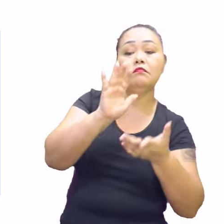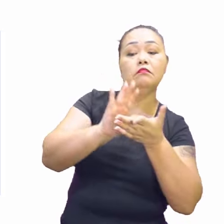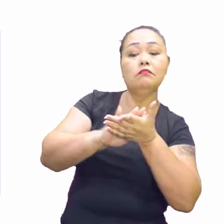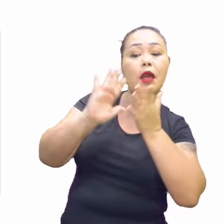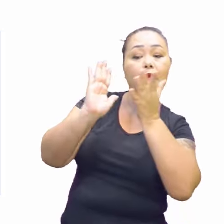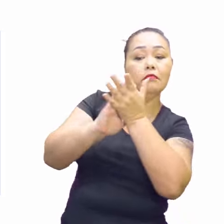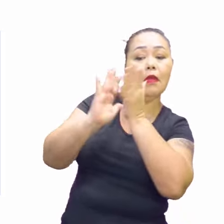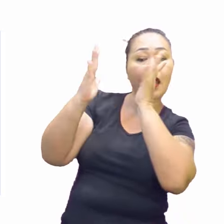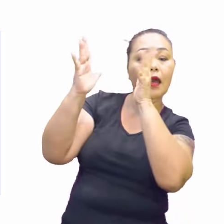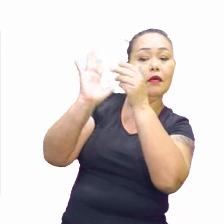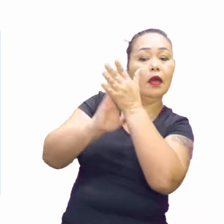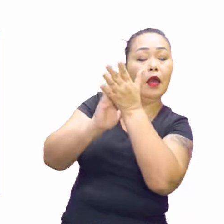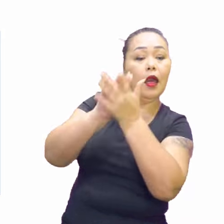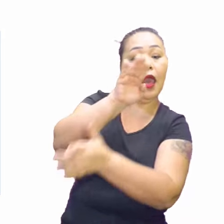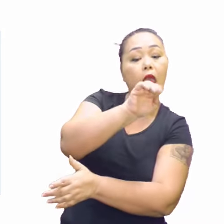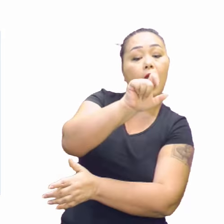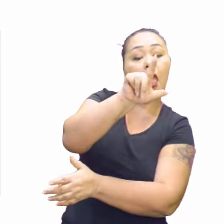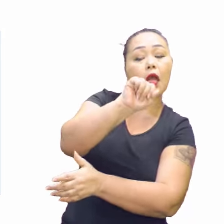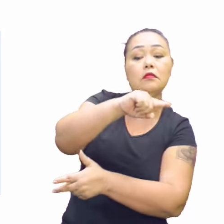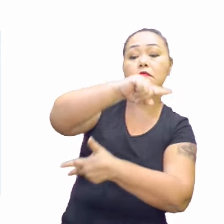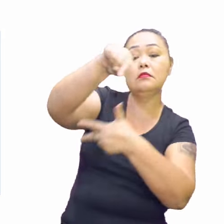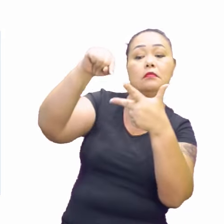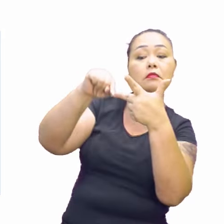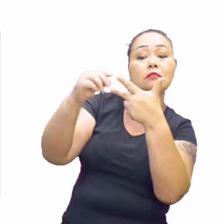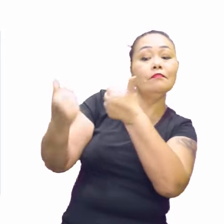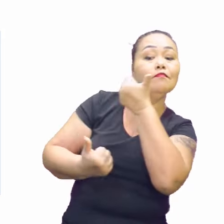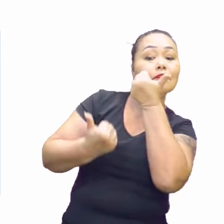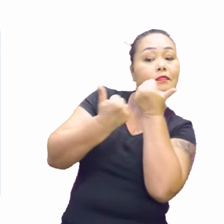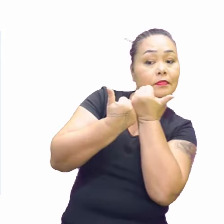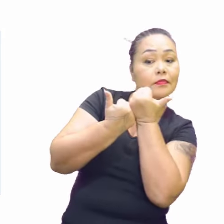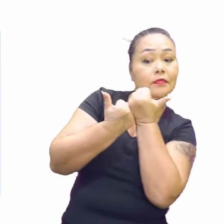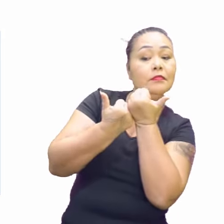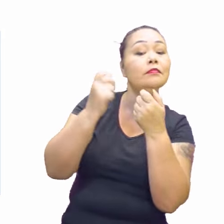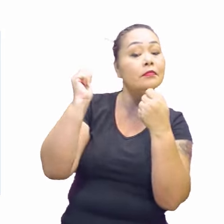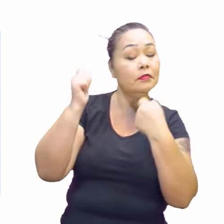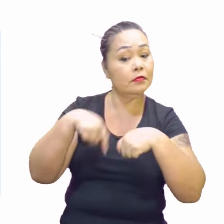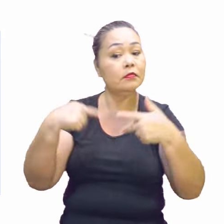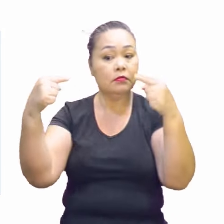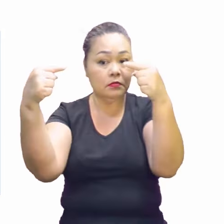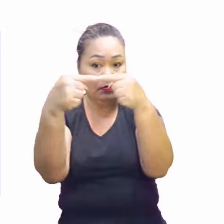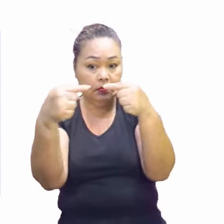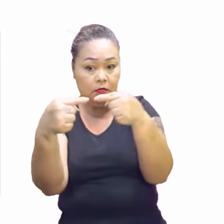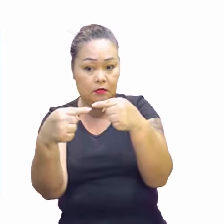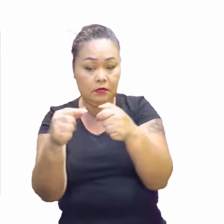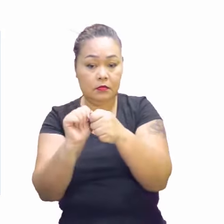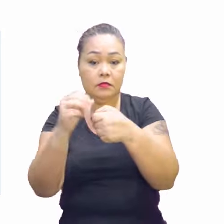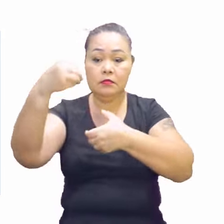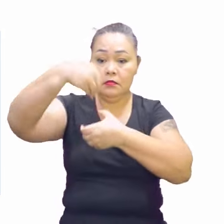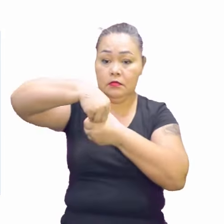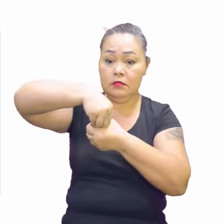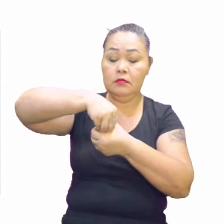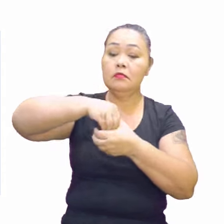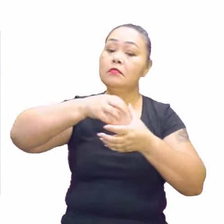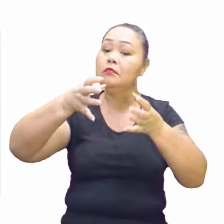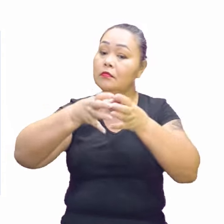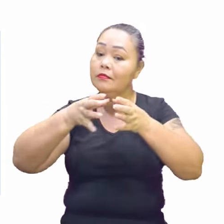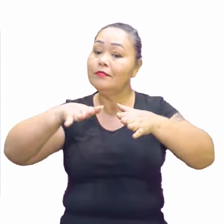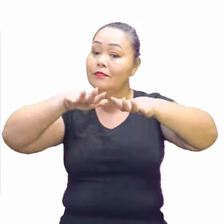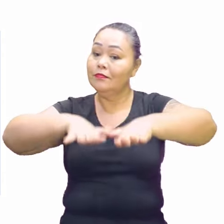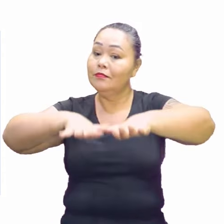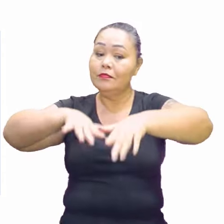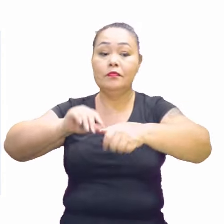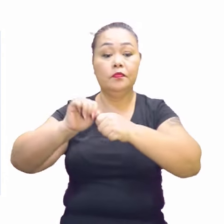aplaudiu, ela é a terceira pessoa do singular. Então, aqui está fazendo concordância com o núcleo aqui, que é multidão.